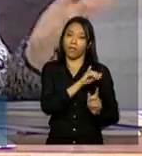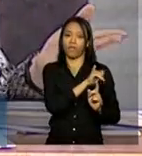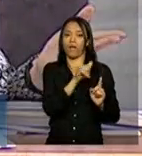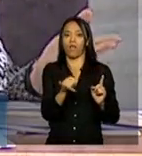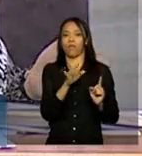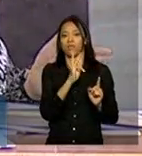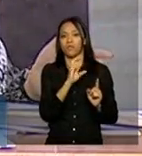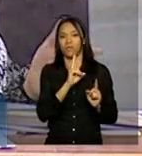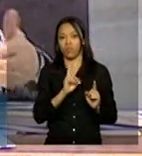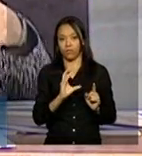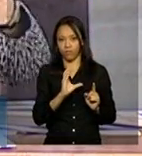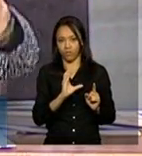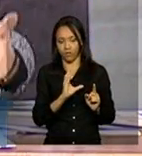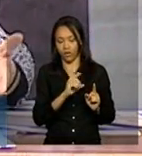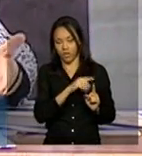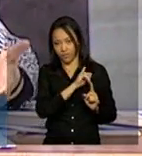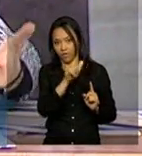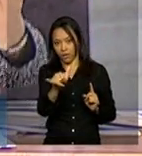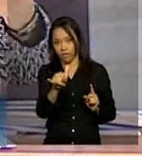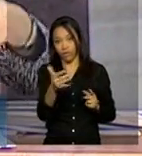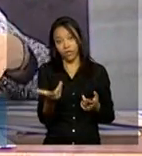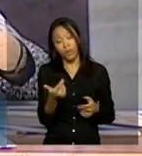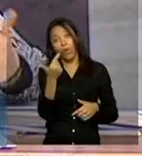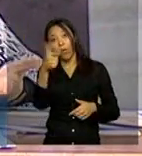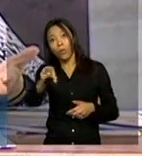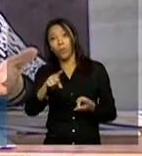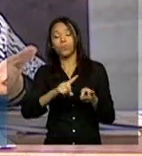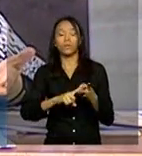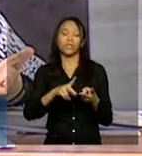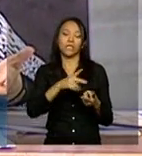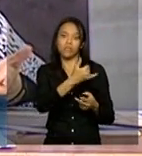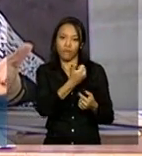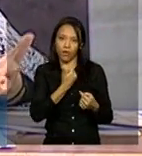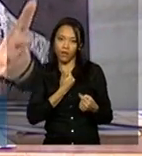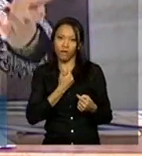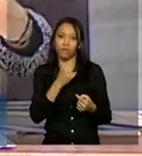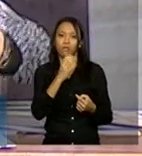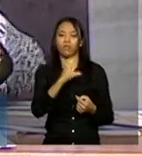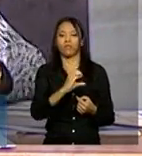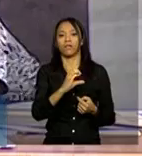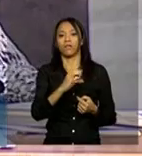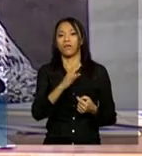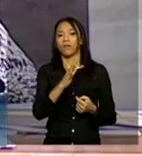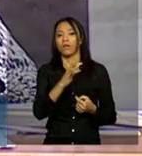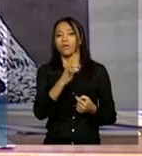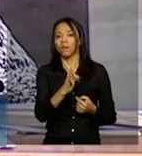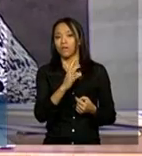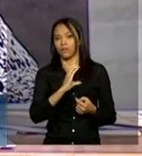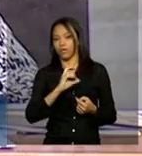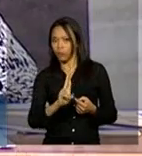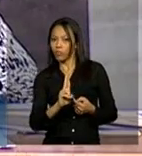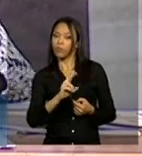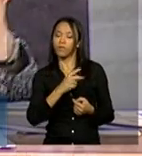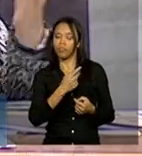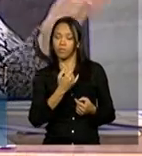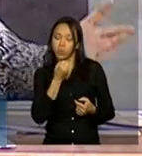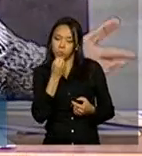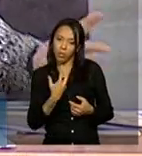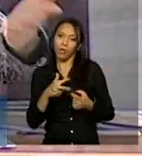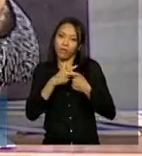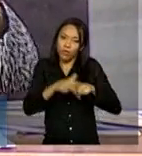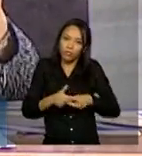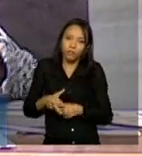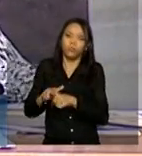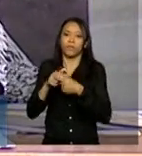Em outras ocasiões, eles apontaram questões que, de fato, tinham relevância, e isso foi ajustado. Então, durante